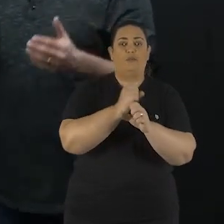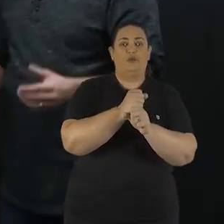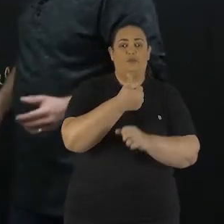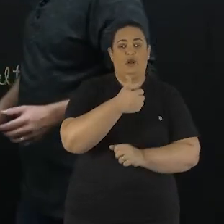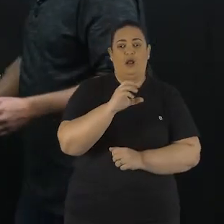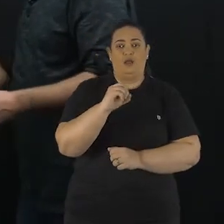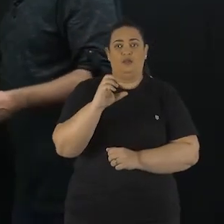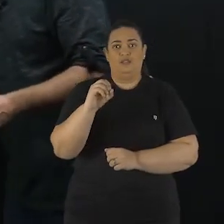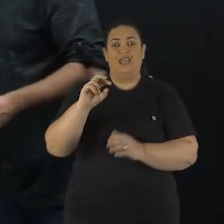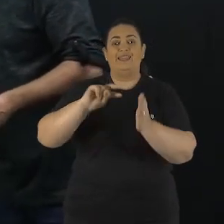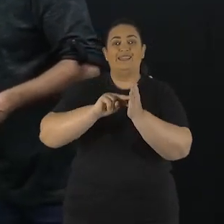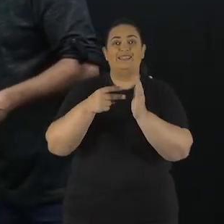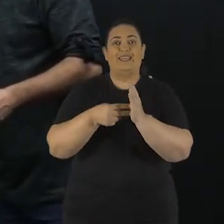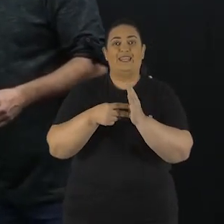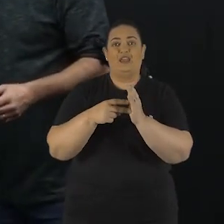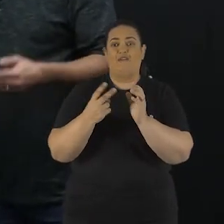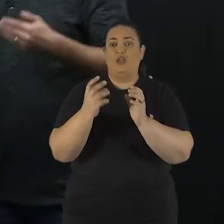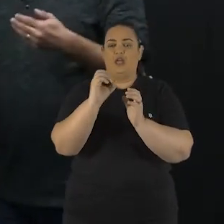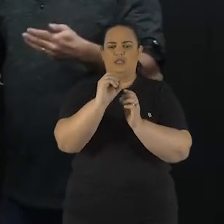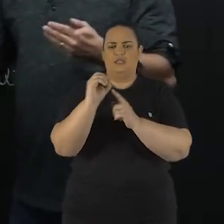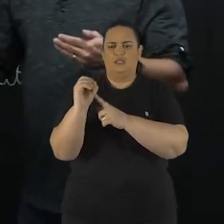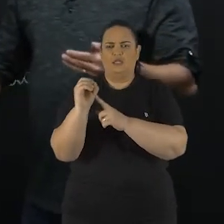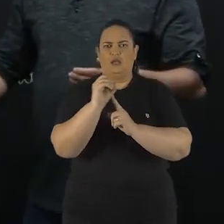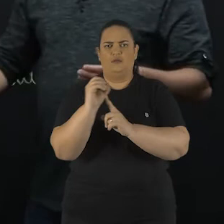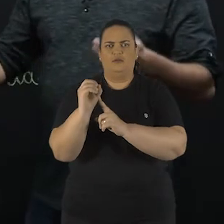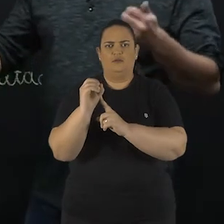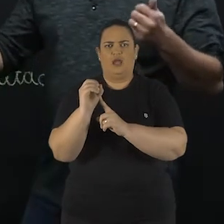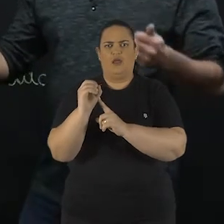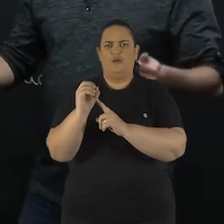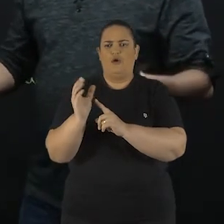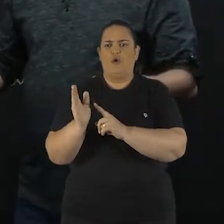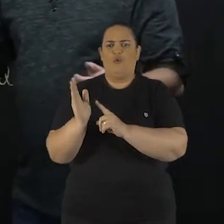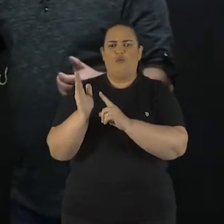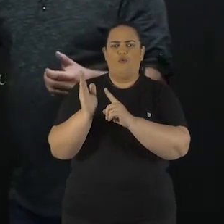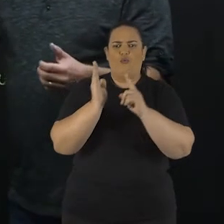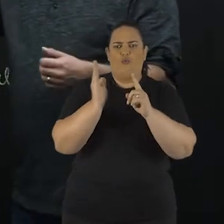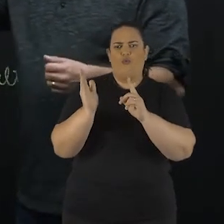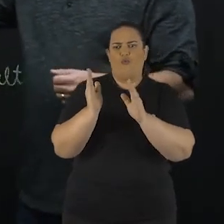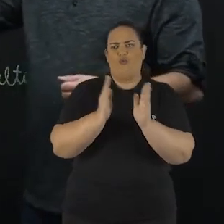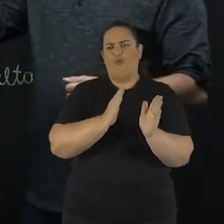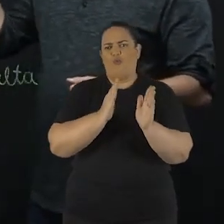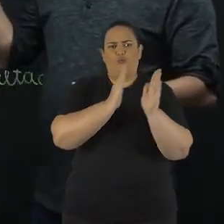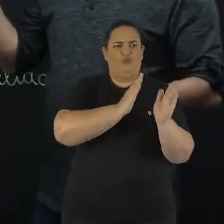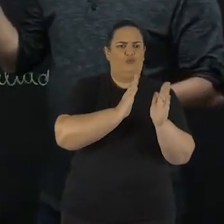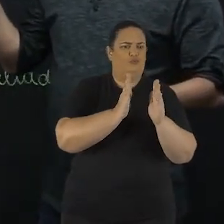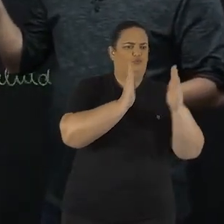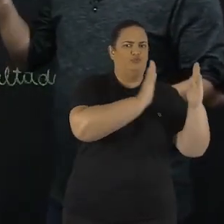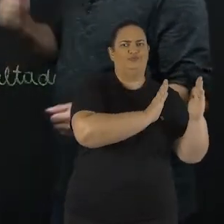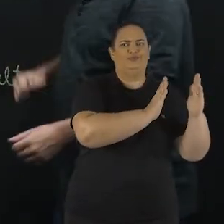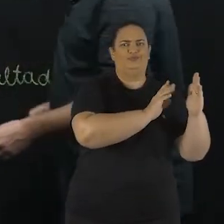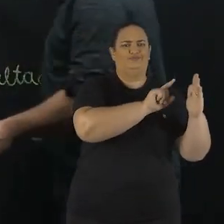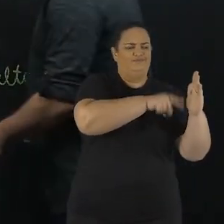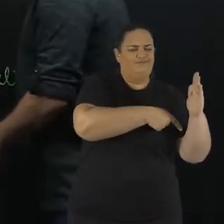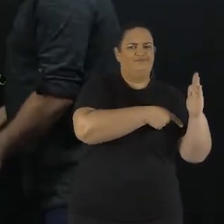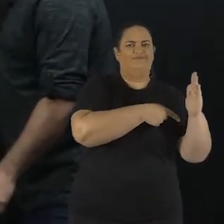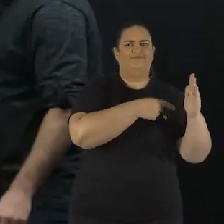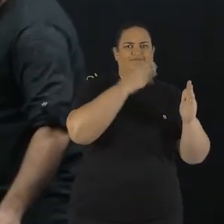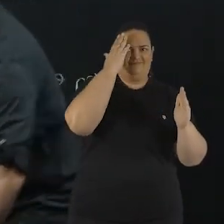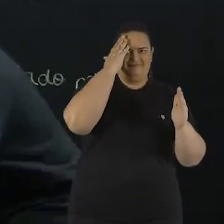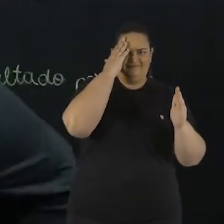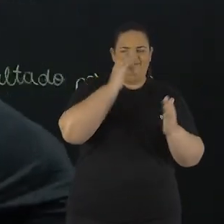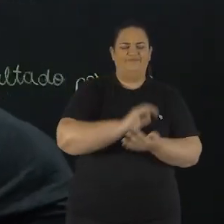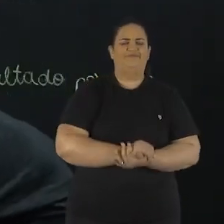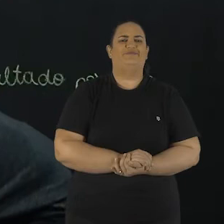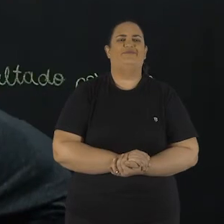100 é você pegar essa vírgula e andar com ela 2 casas para a sua direita. Então aqui,